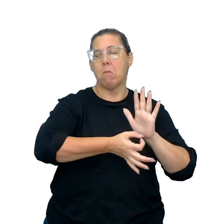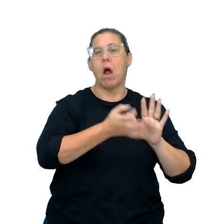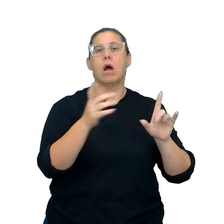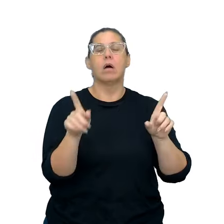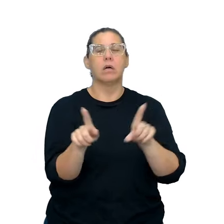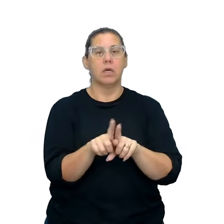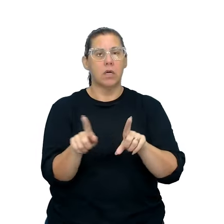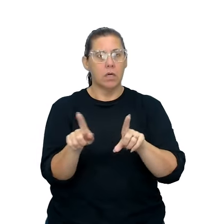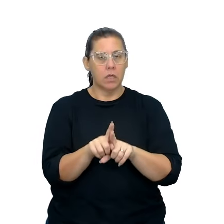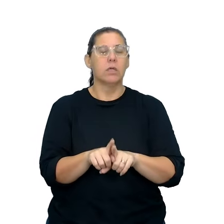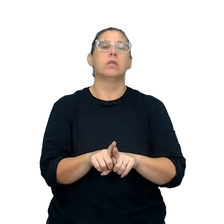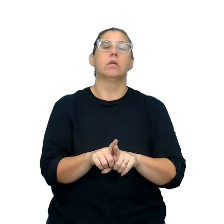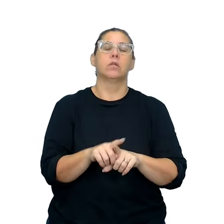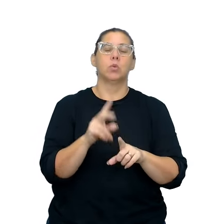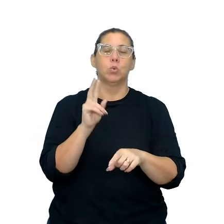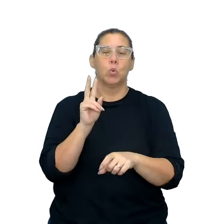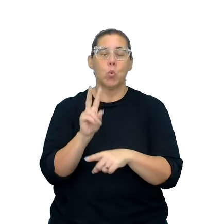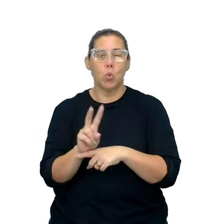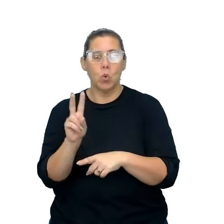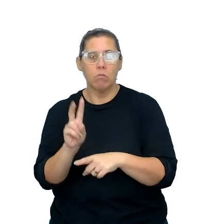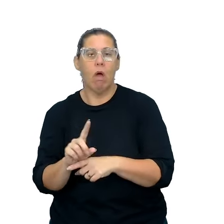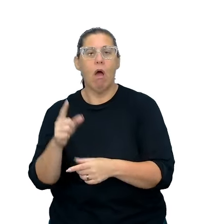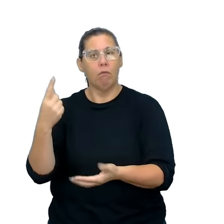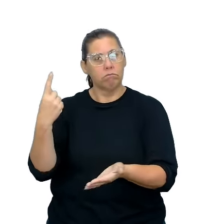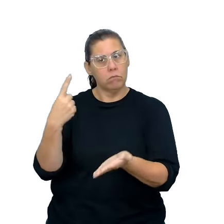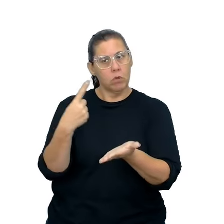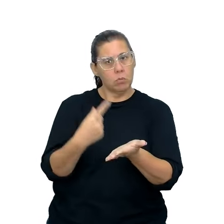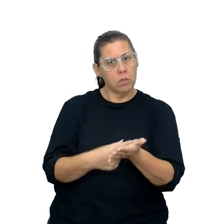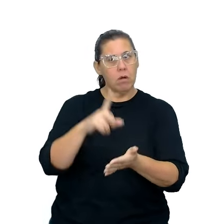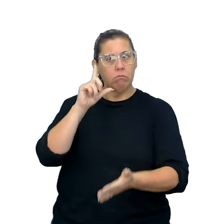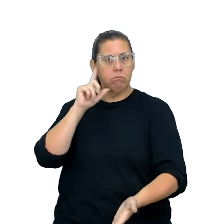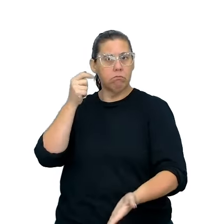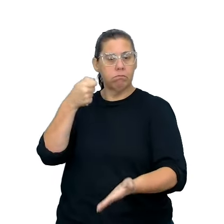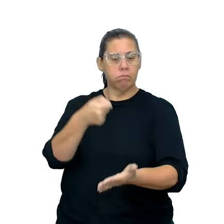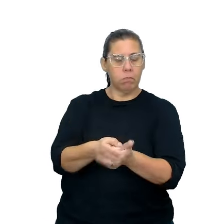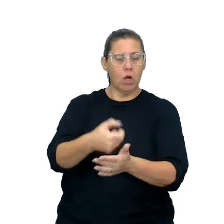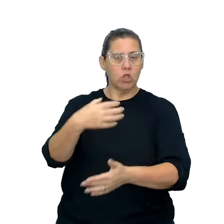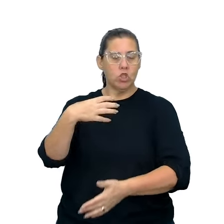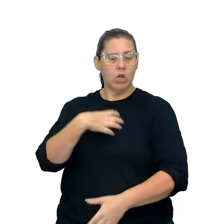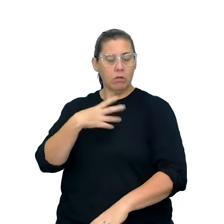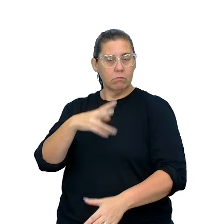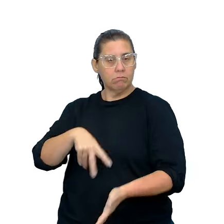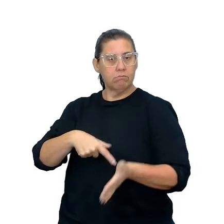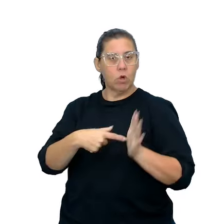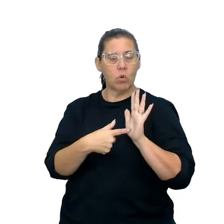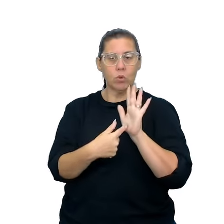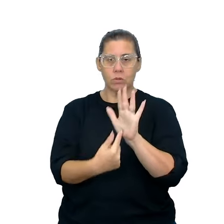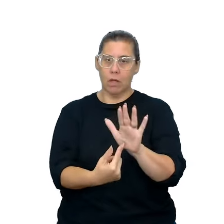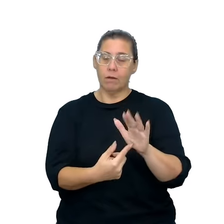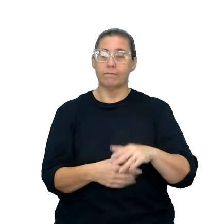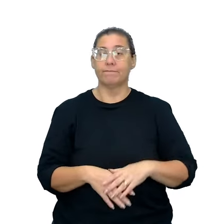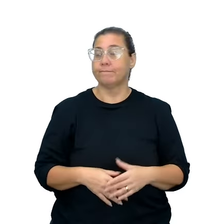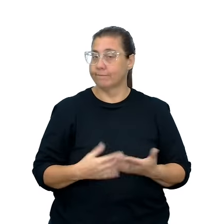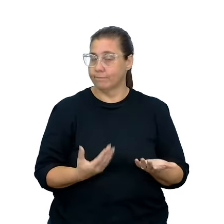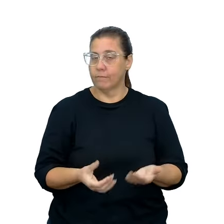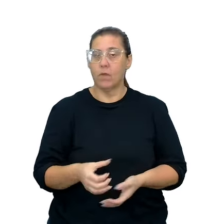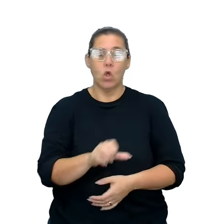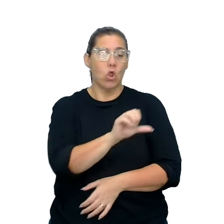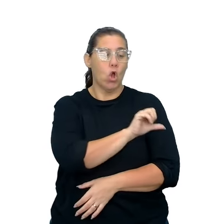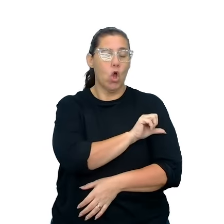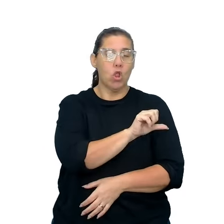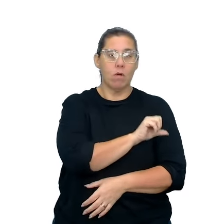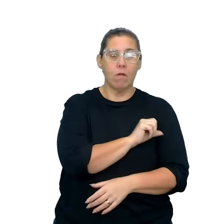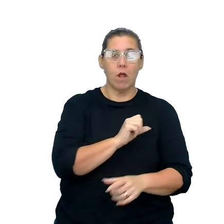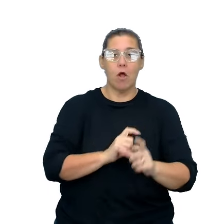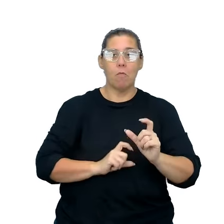né, de sustentar, refutar, negociar, tomadas de posicionamento, né? No nono ano, nós temos o meme,